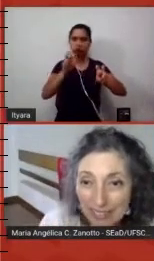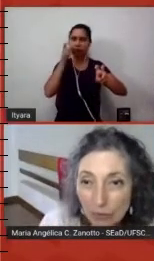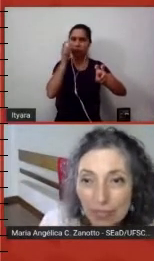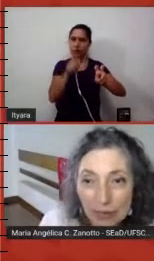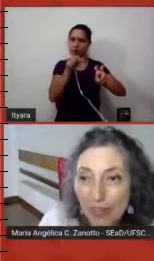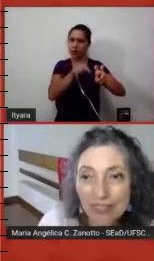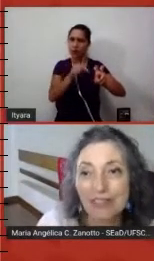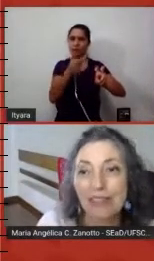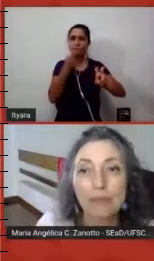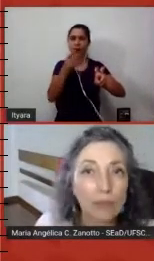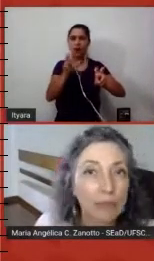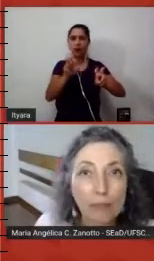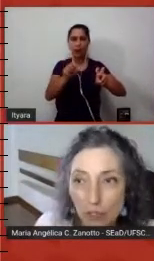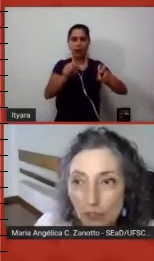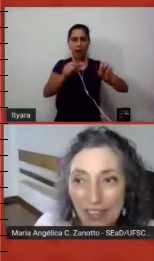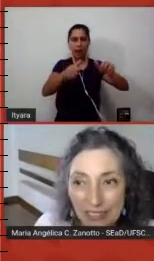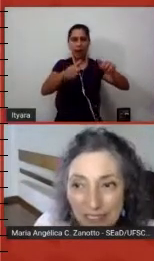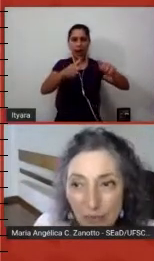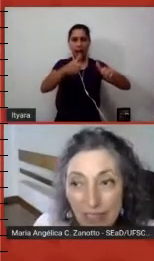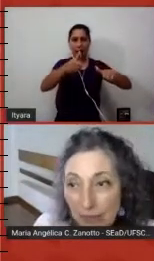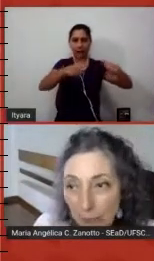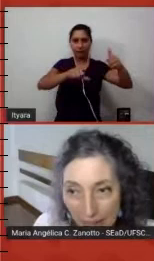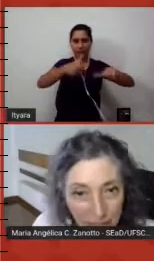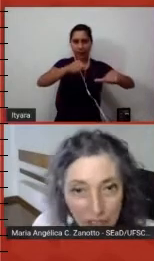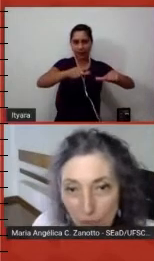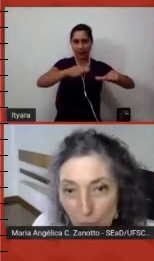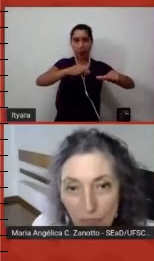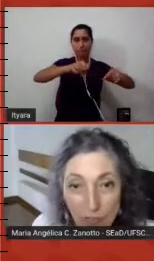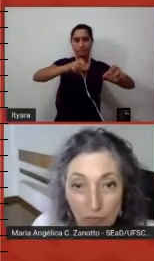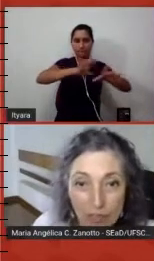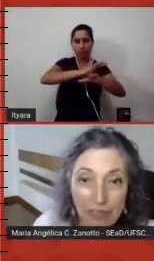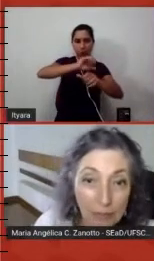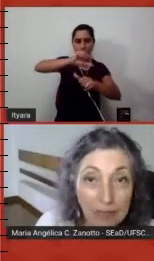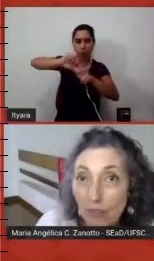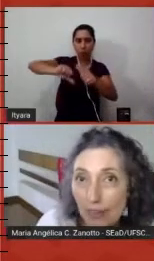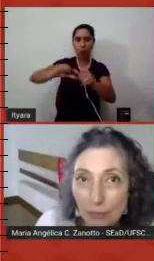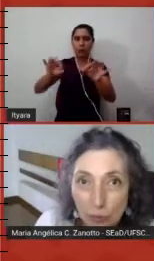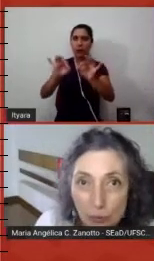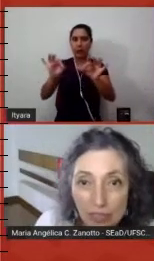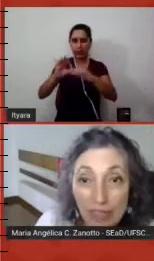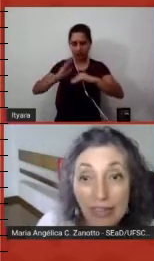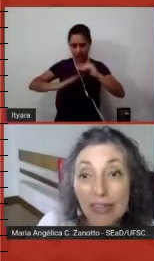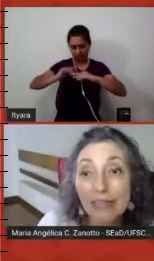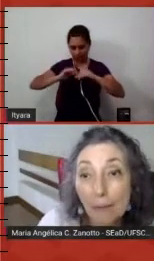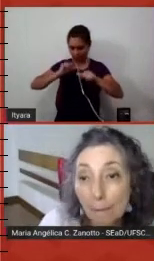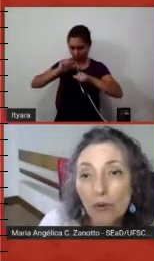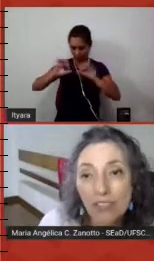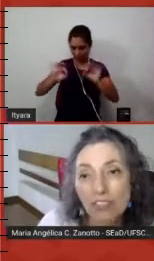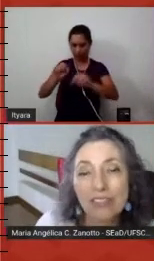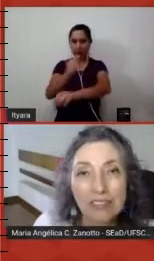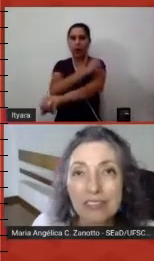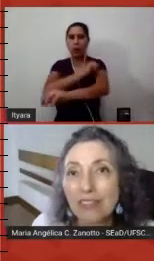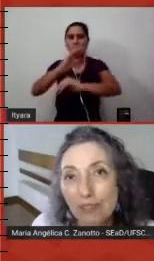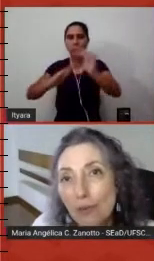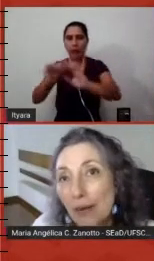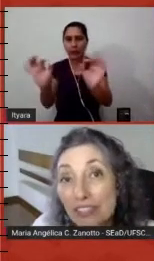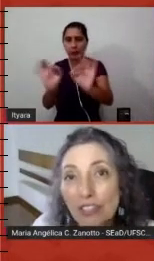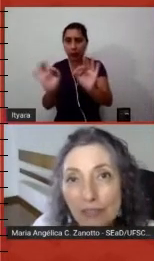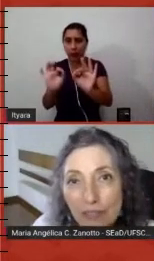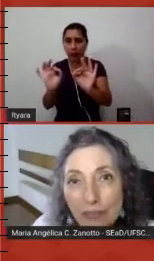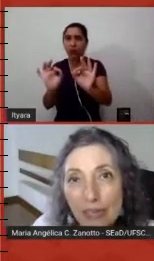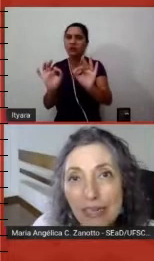uma avaliação que não é seguida por uma modificação das práticas do professor e também dos alunos, tem poucas chances de